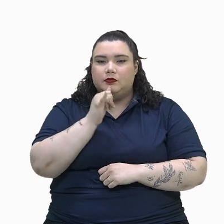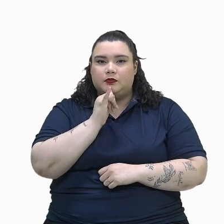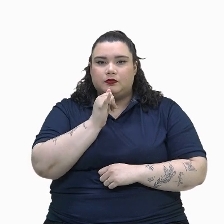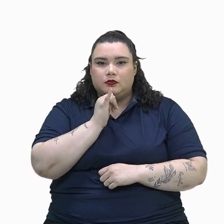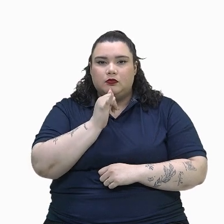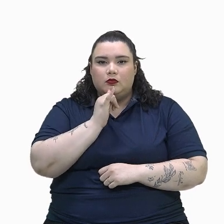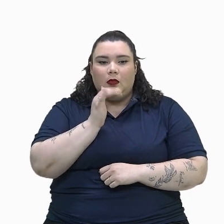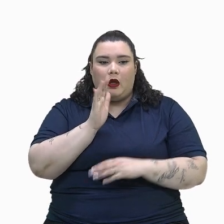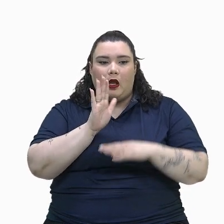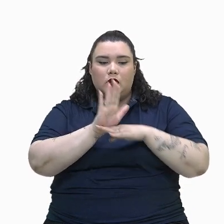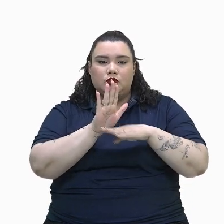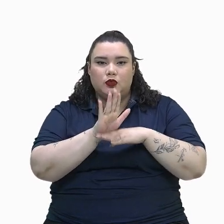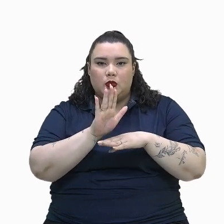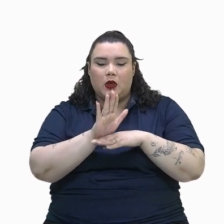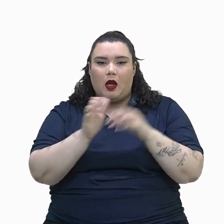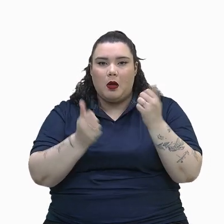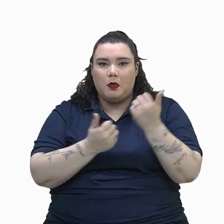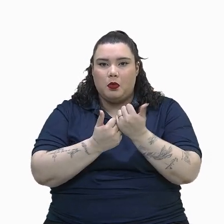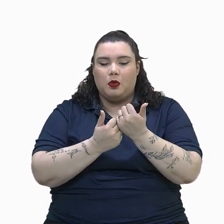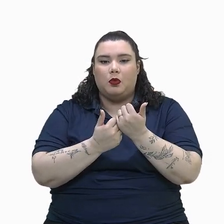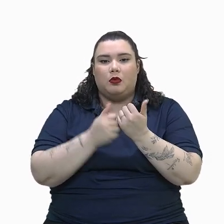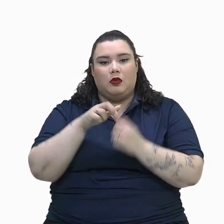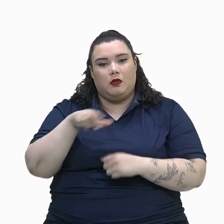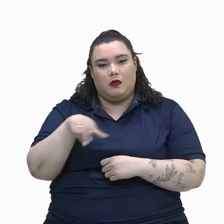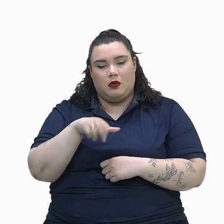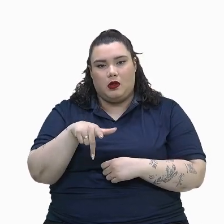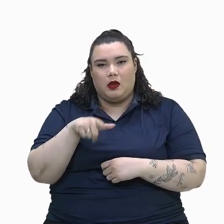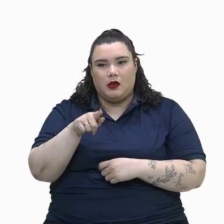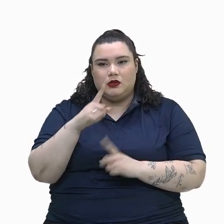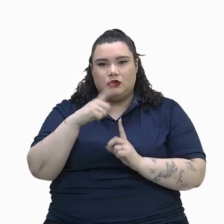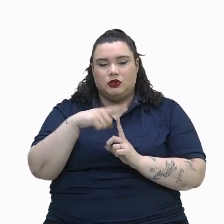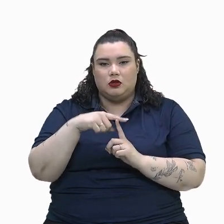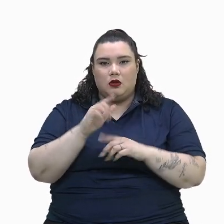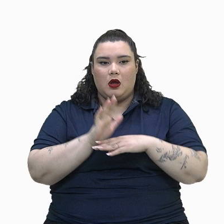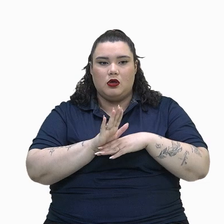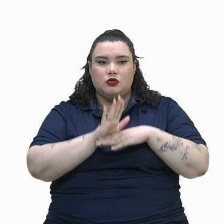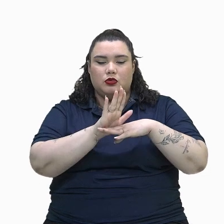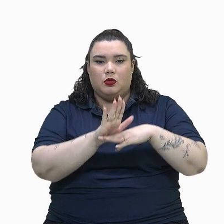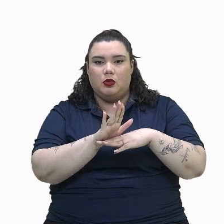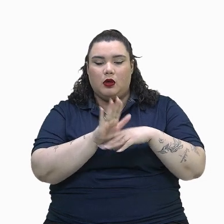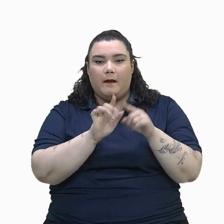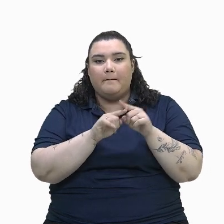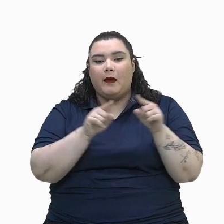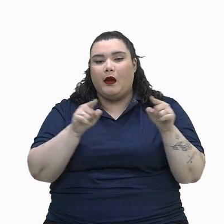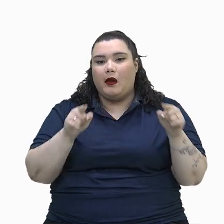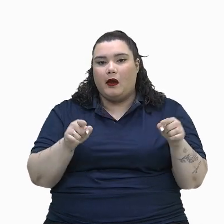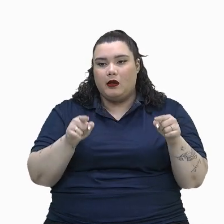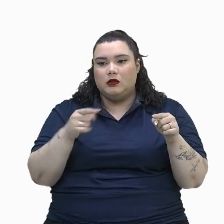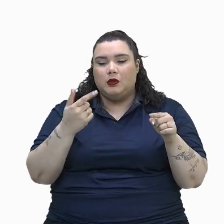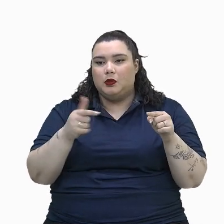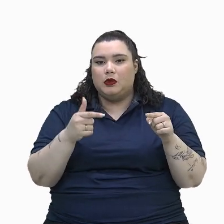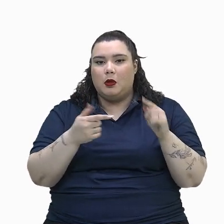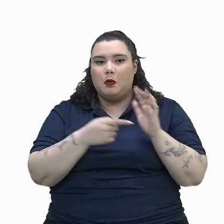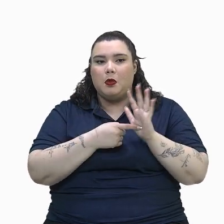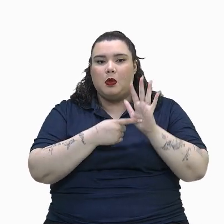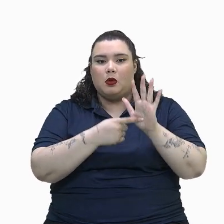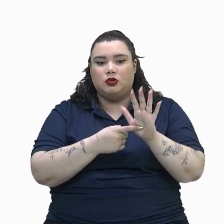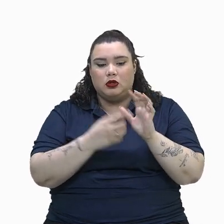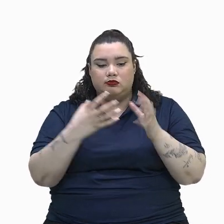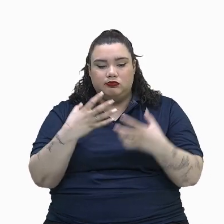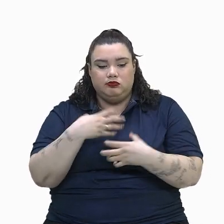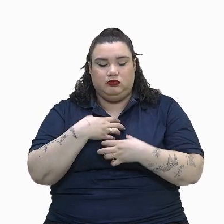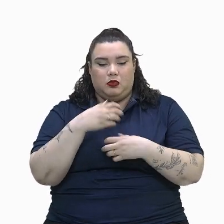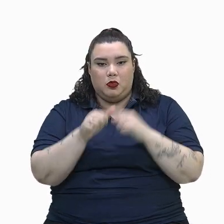do assistencialismo, porque o assistencialismo ele é uma ajuda, mas que não reflete no sentido da